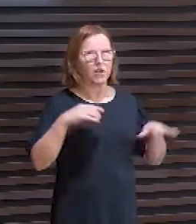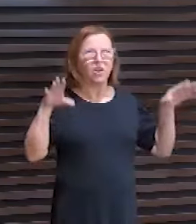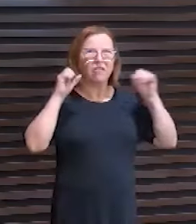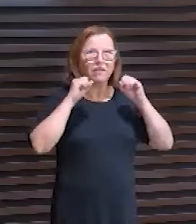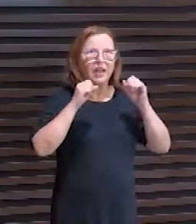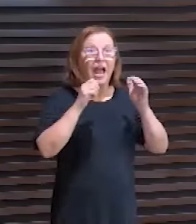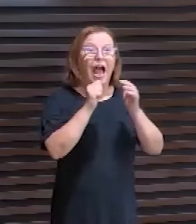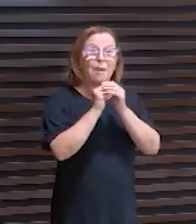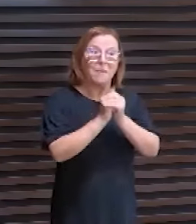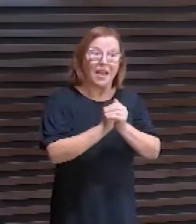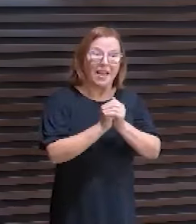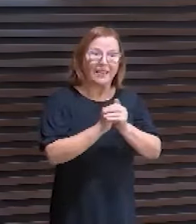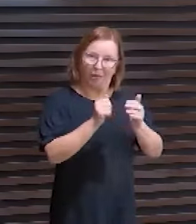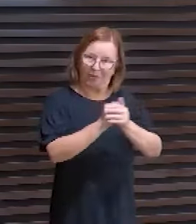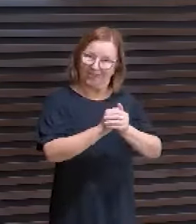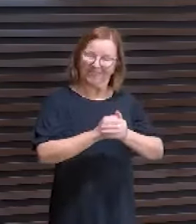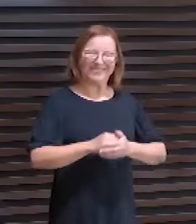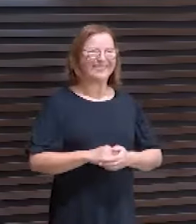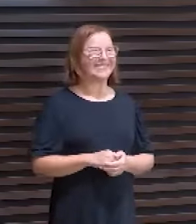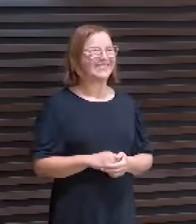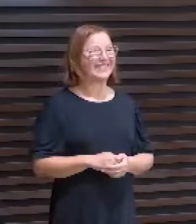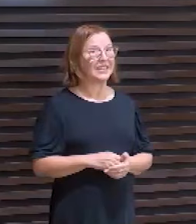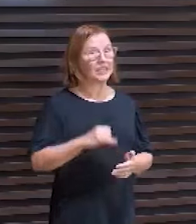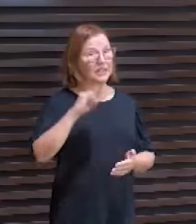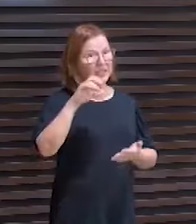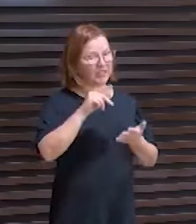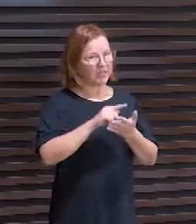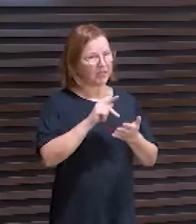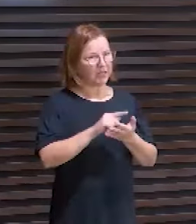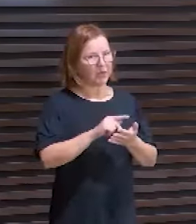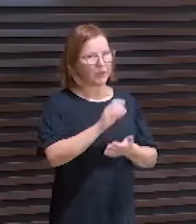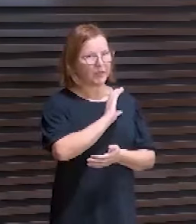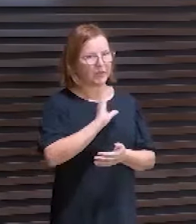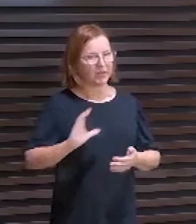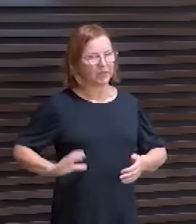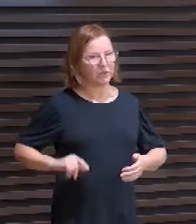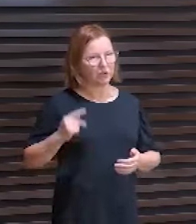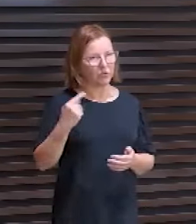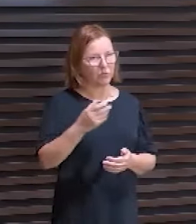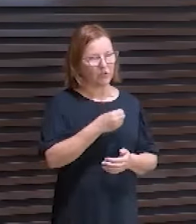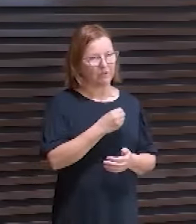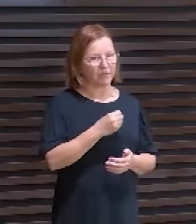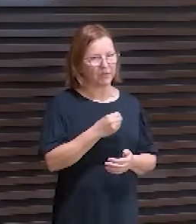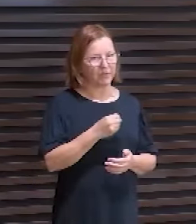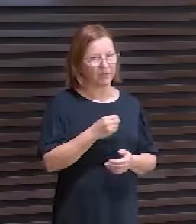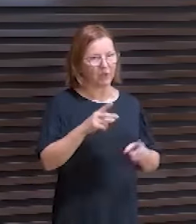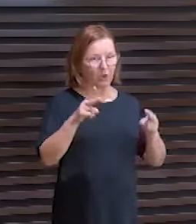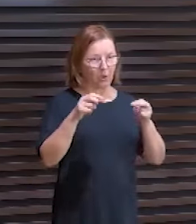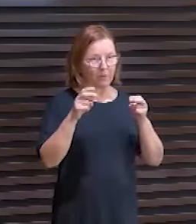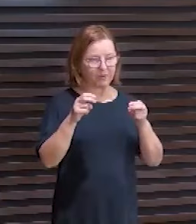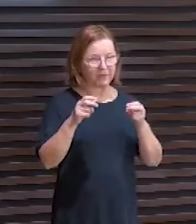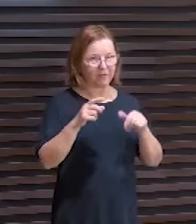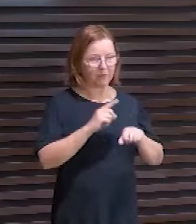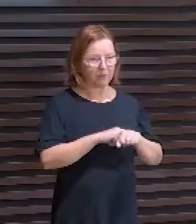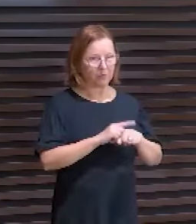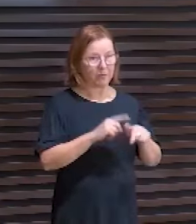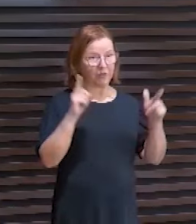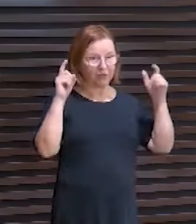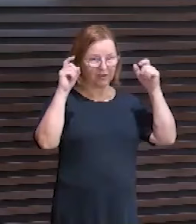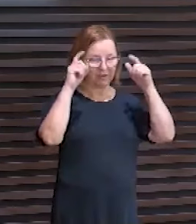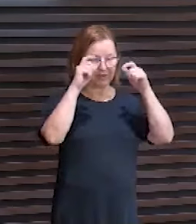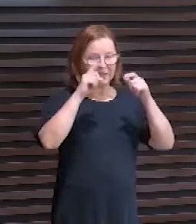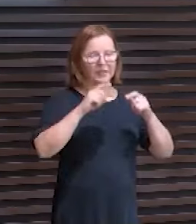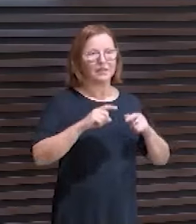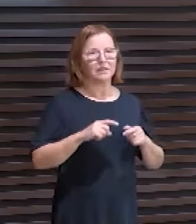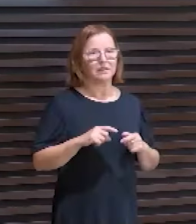amém se realmente Cristo é a sua vida veja que nos momentos delicados do relacionamento conjugal não pode